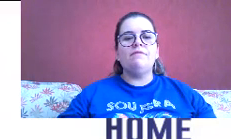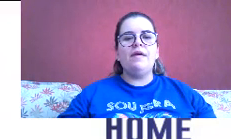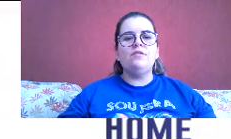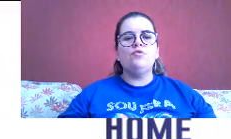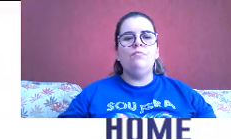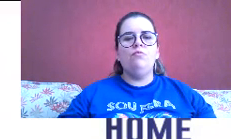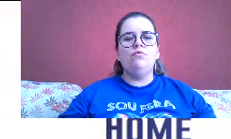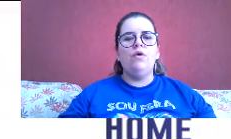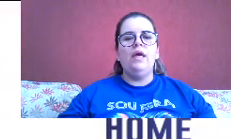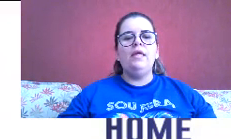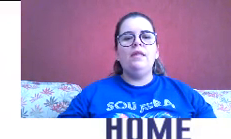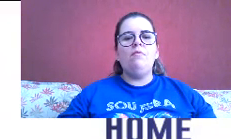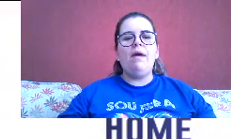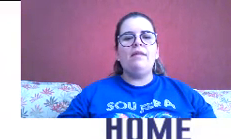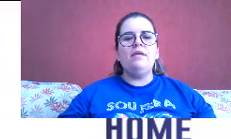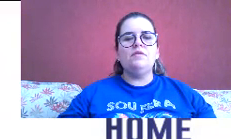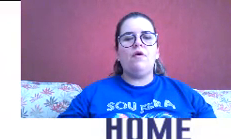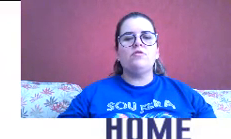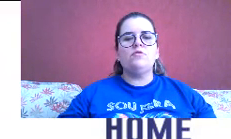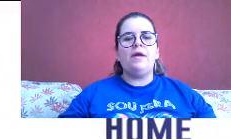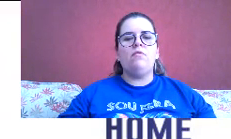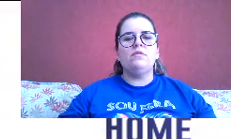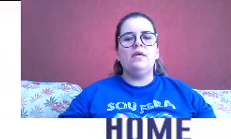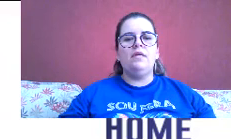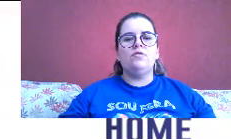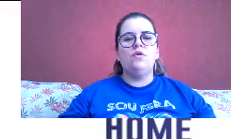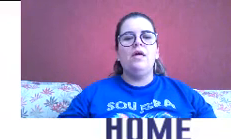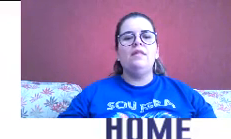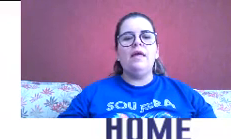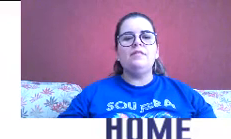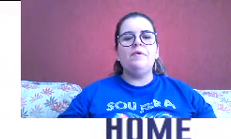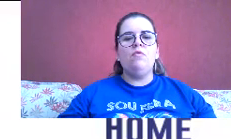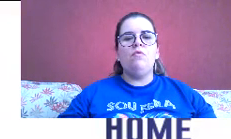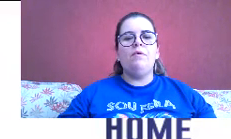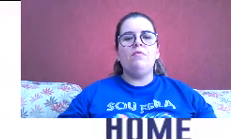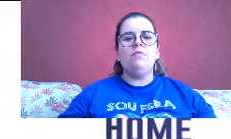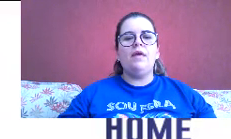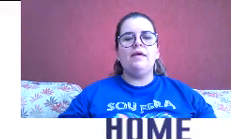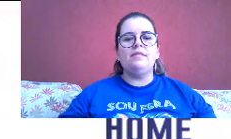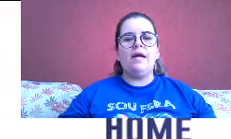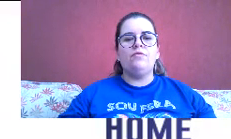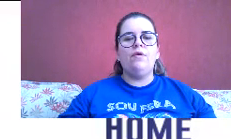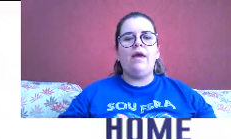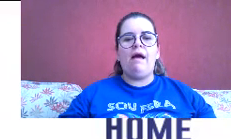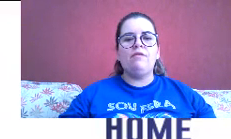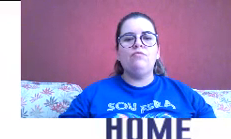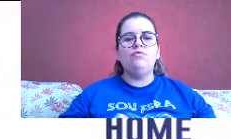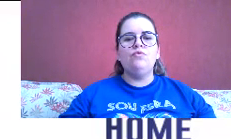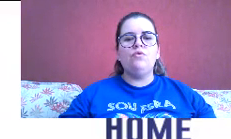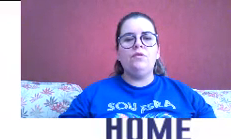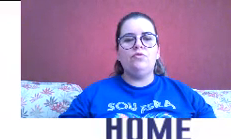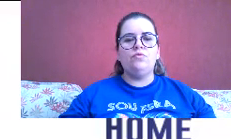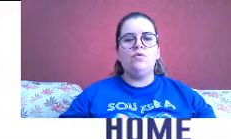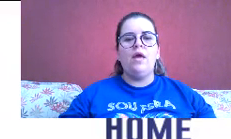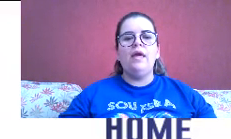algumas vezes o mundo e não medem esforços para conseguir isso nem se preocupam com o que é certo errado